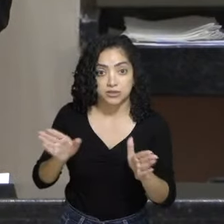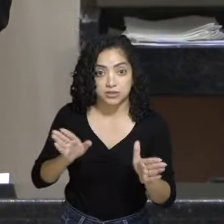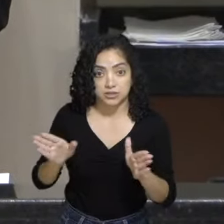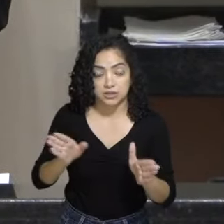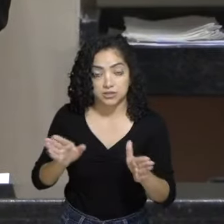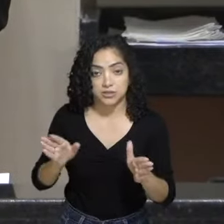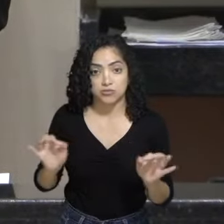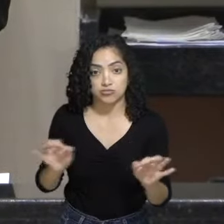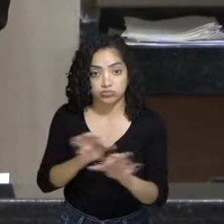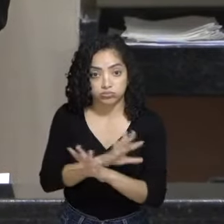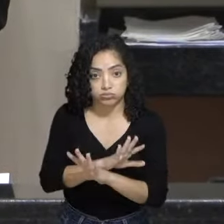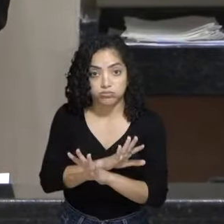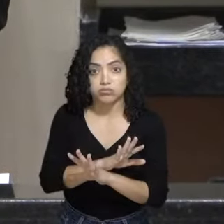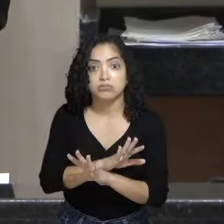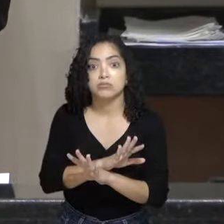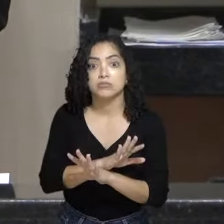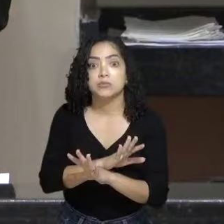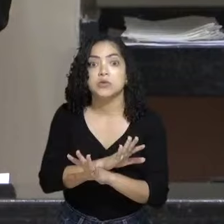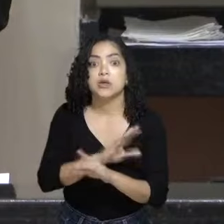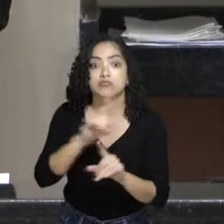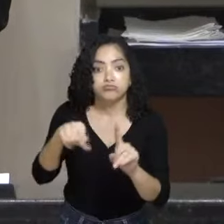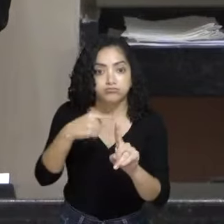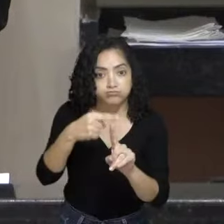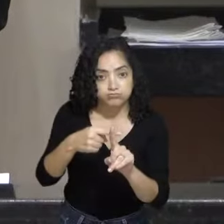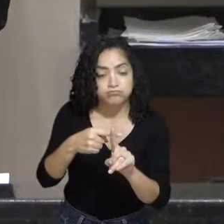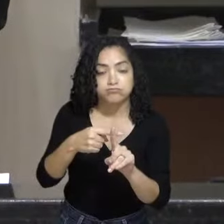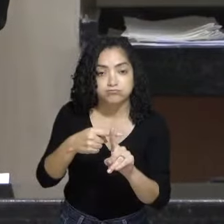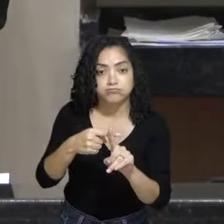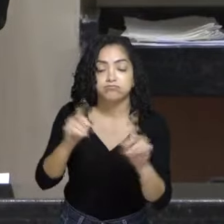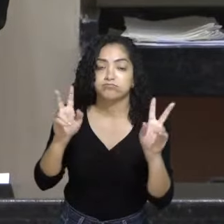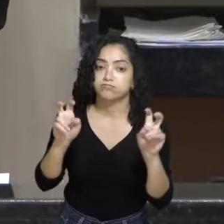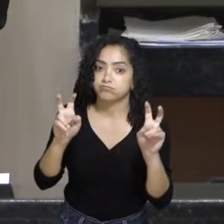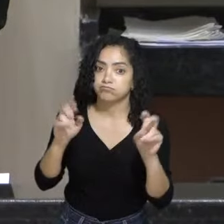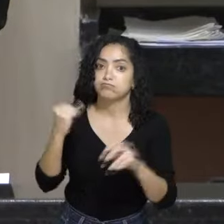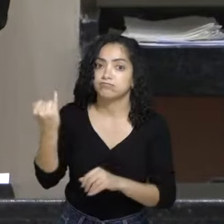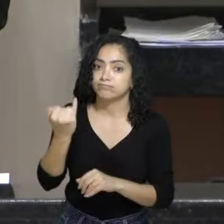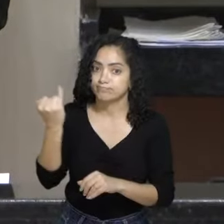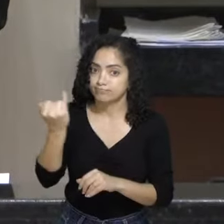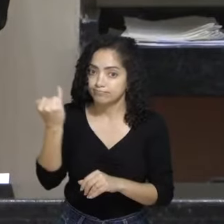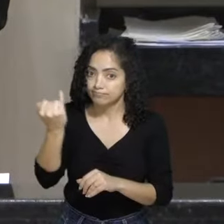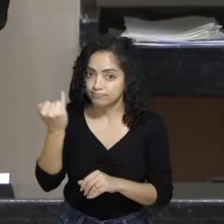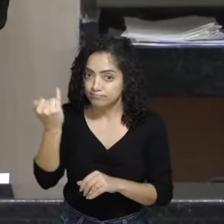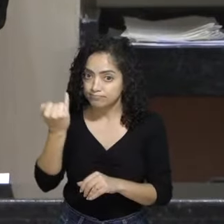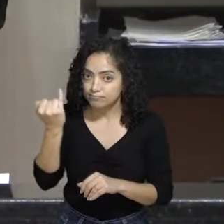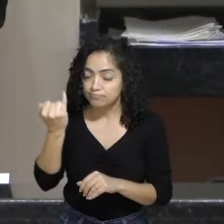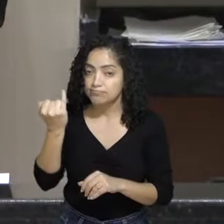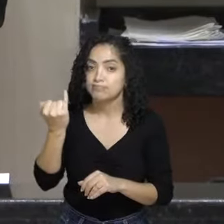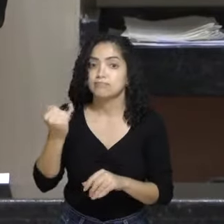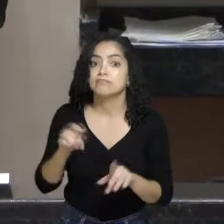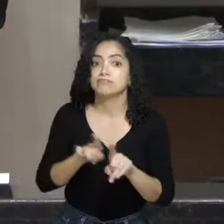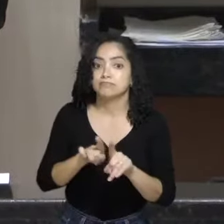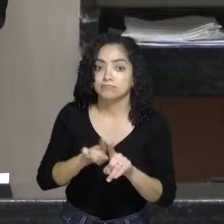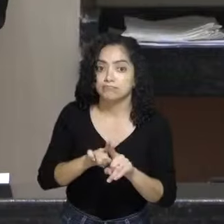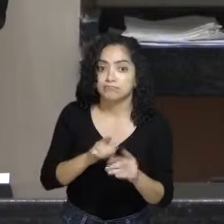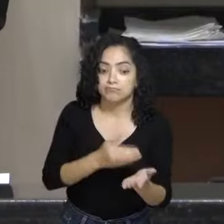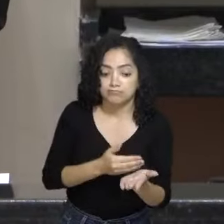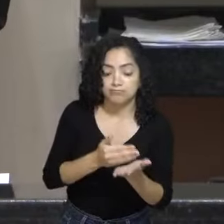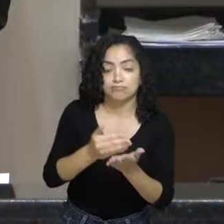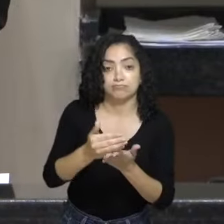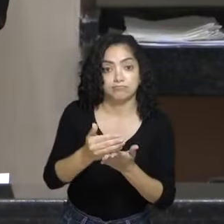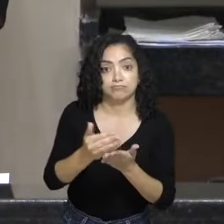sessão legislativa com um balanço positivo, tratamos de assuntos de grande relevância para os catarinenses. Iniciamos o ano com a análise